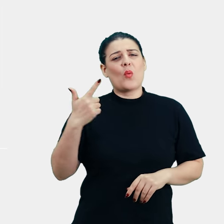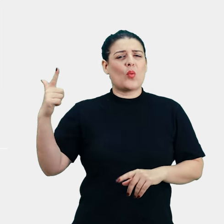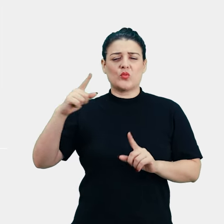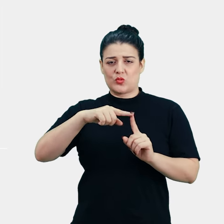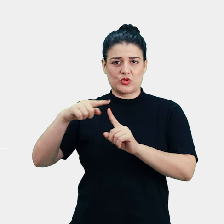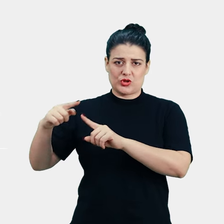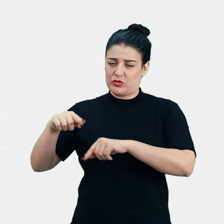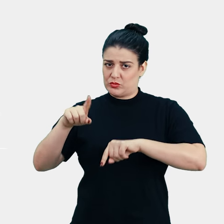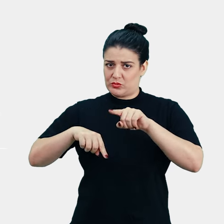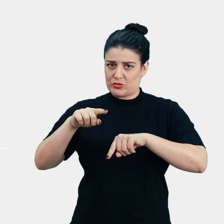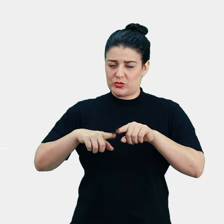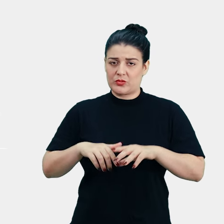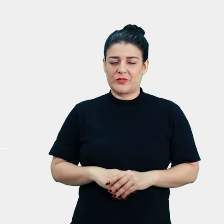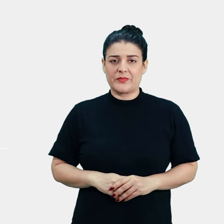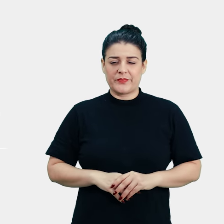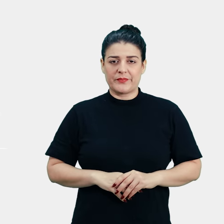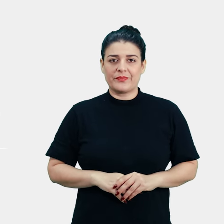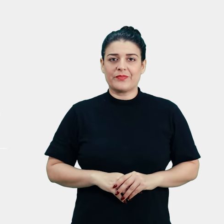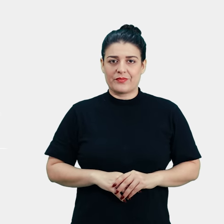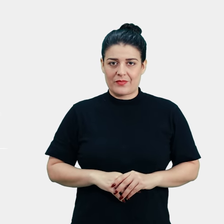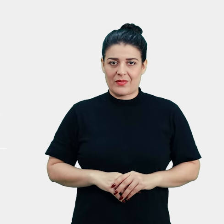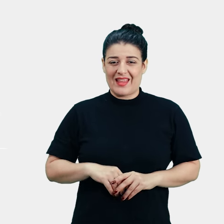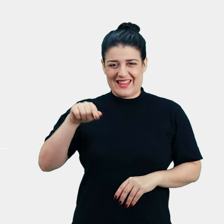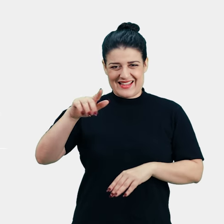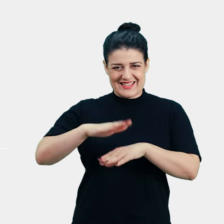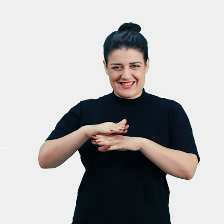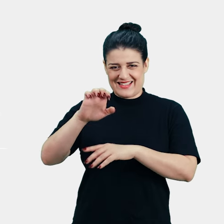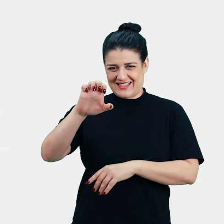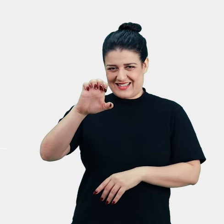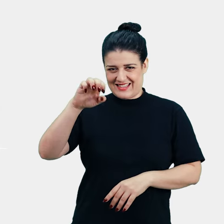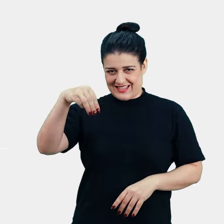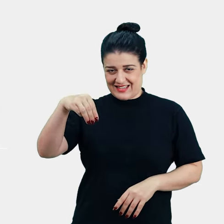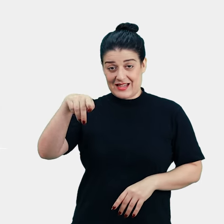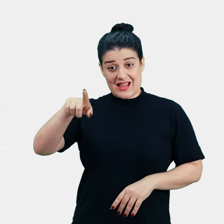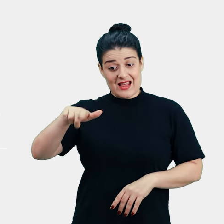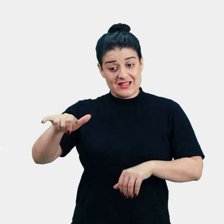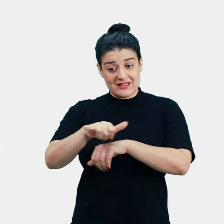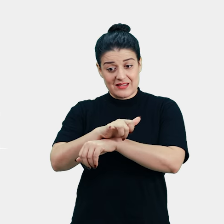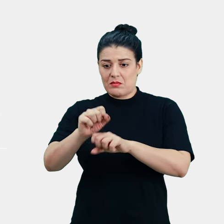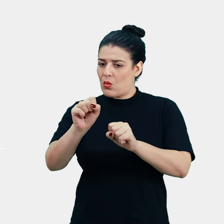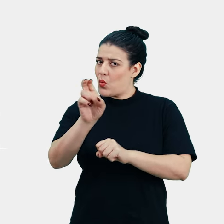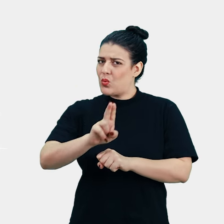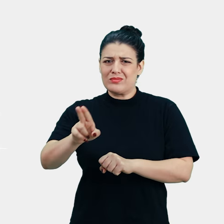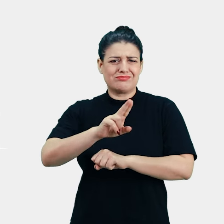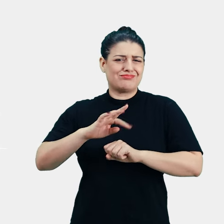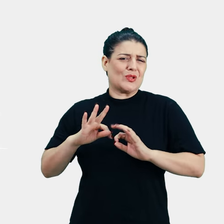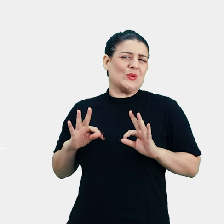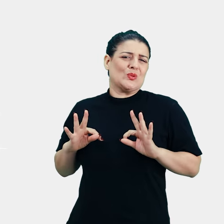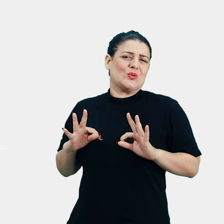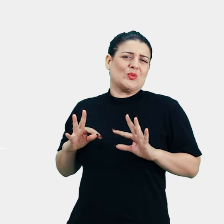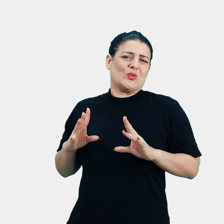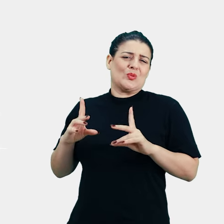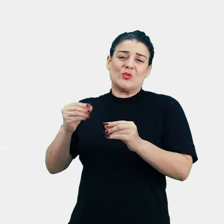tá, pessoal? Só para reforçar que a espectrometria de massas é uma técnica que pode ser utilizada